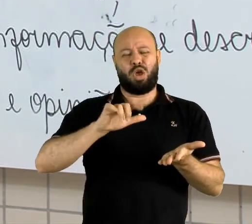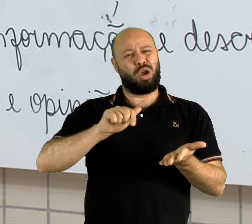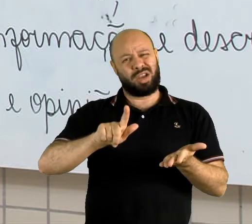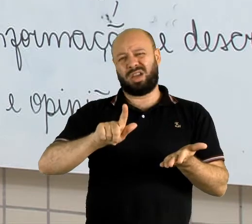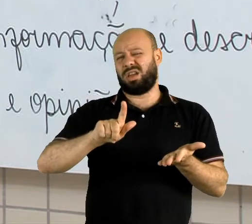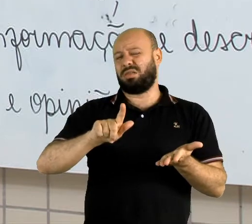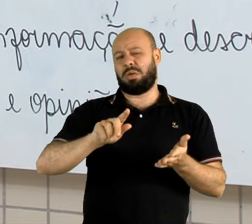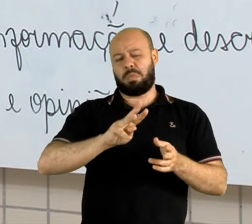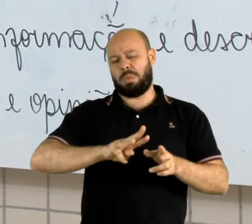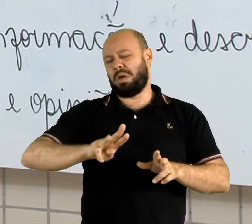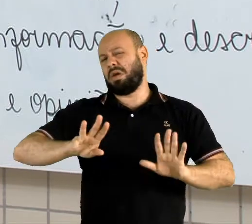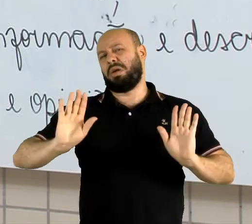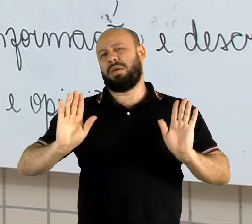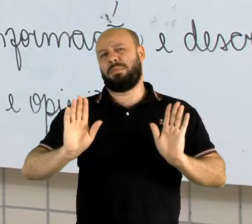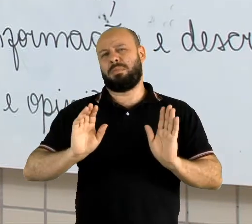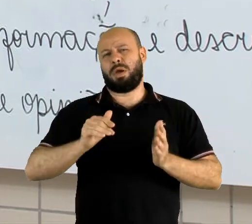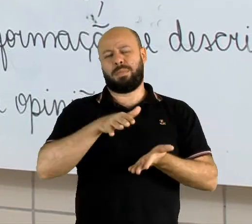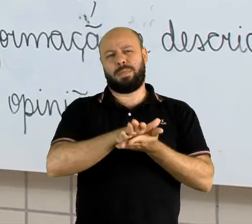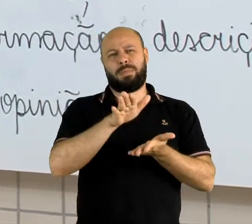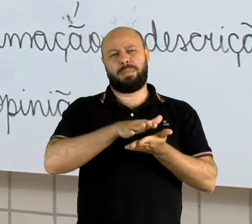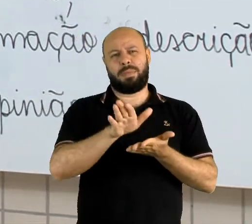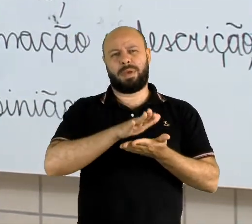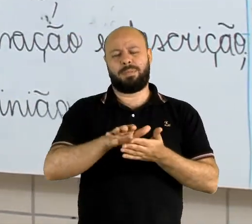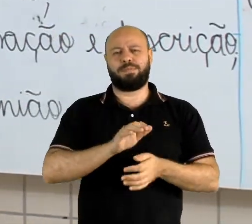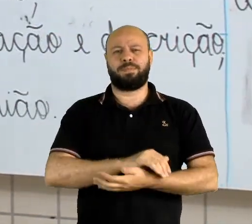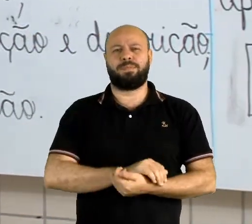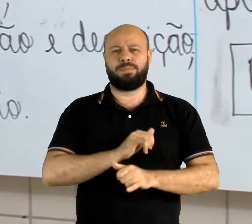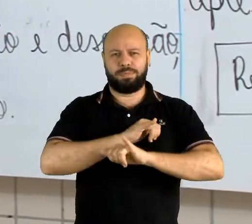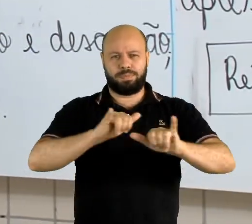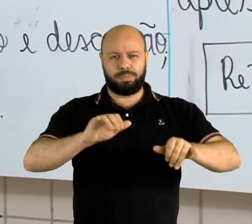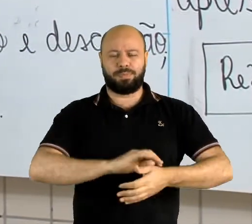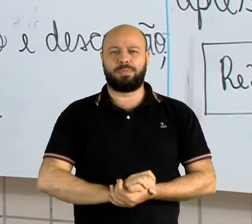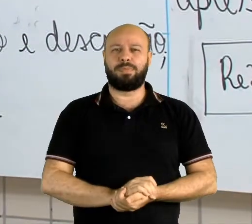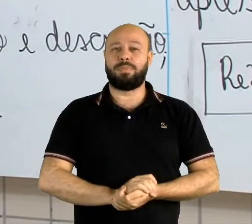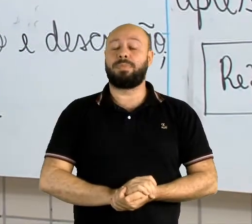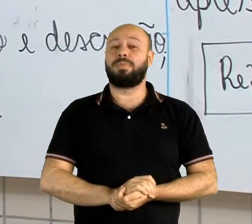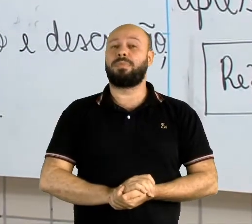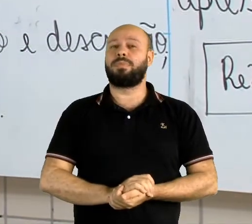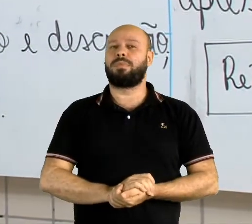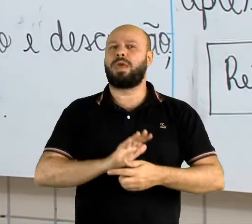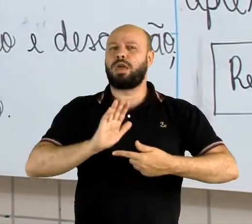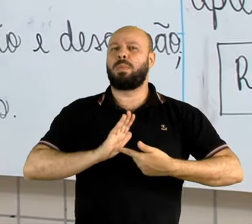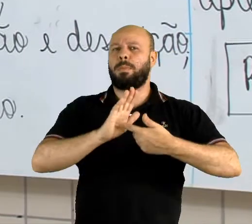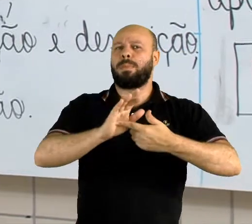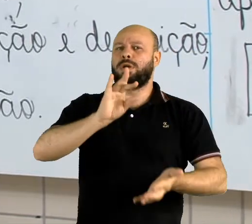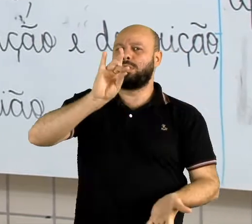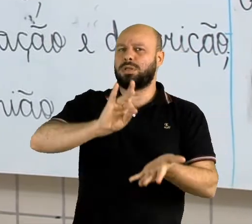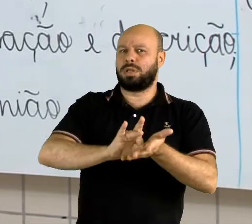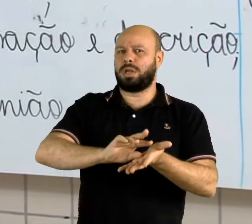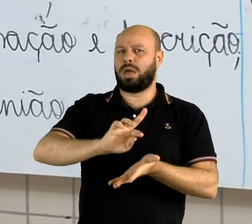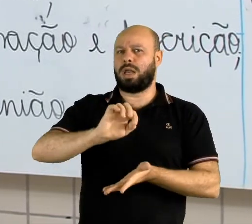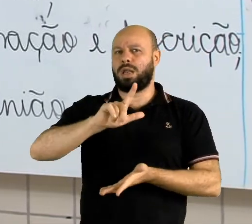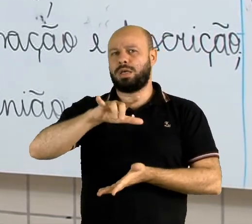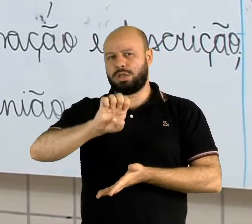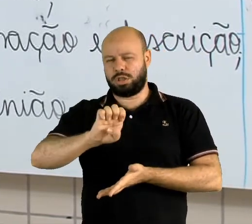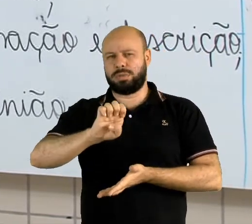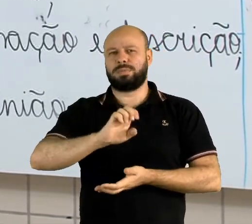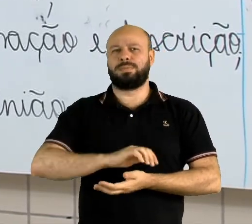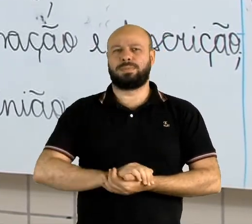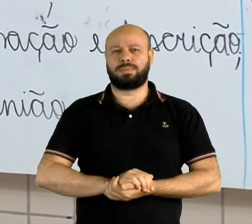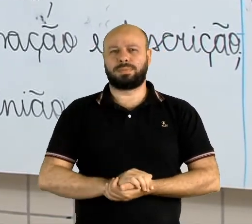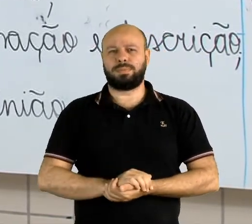um site que ela seja publicada. Ela irá retratar a realidade, tá? A reportagem ela retrata a